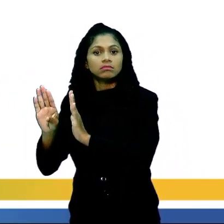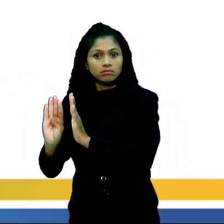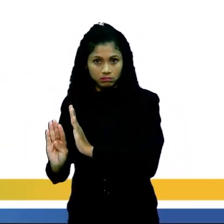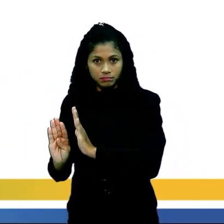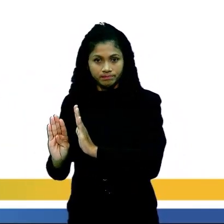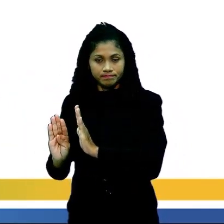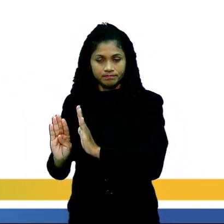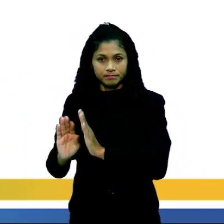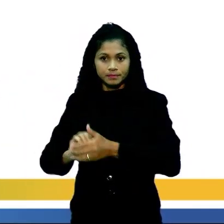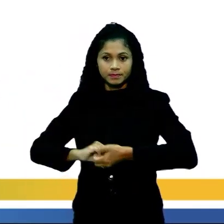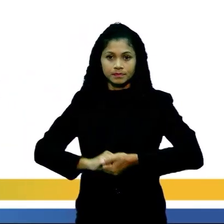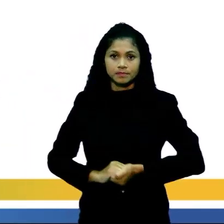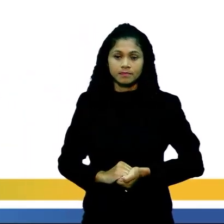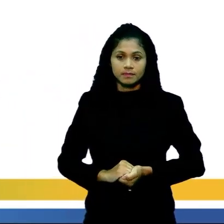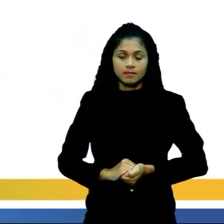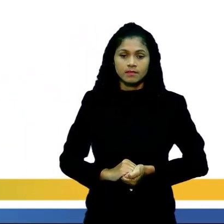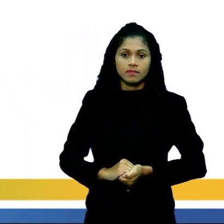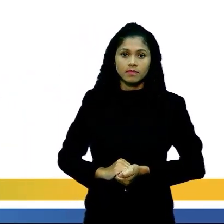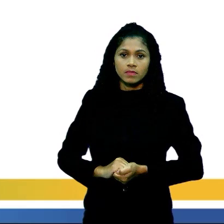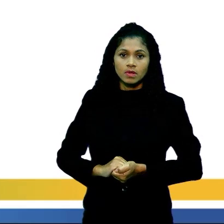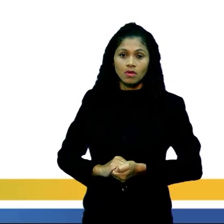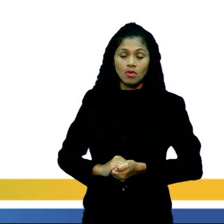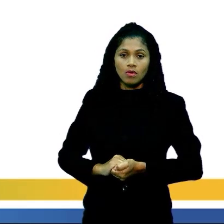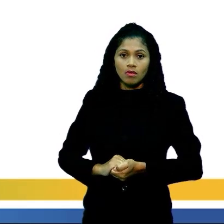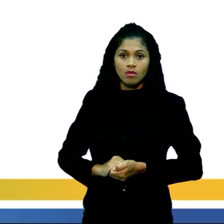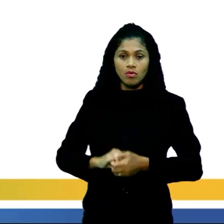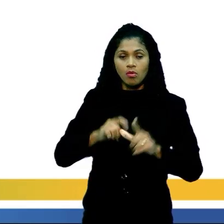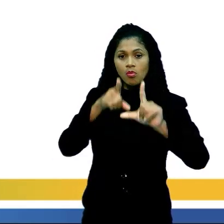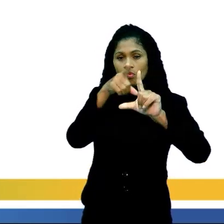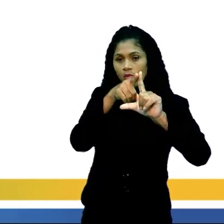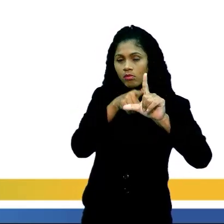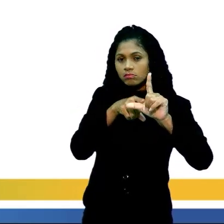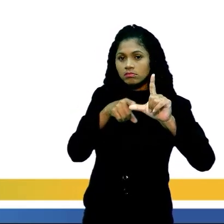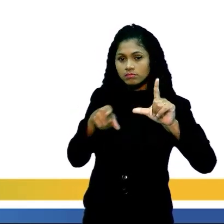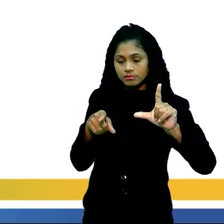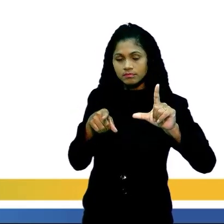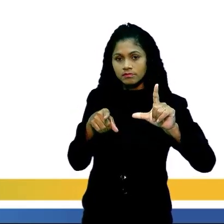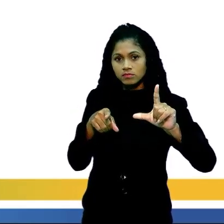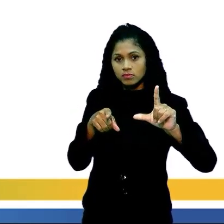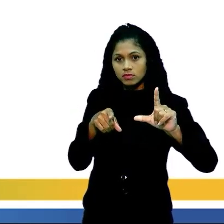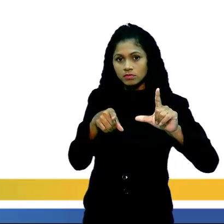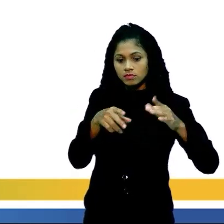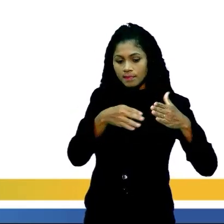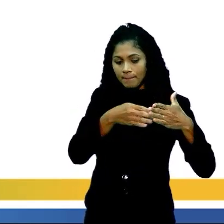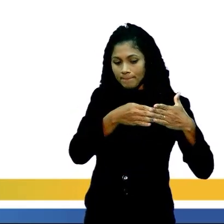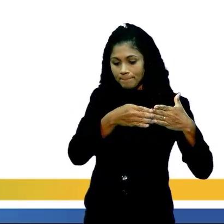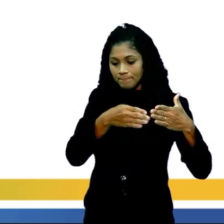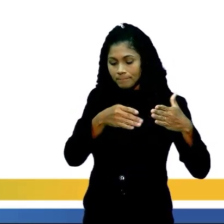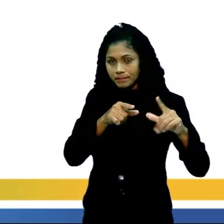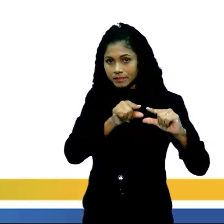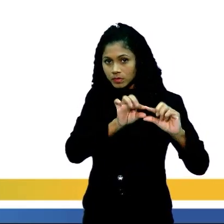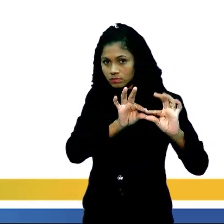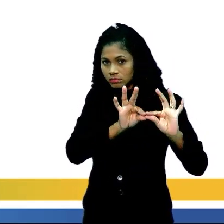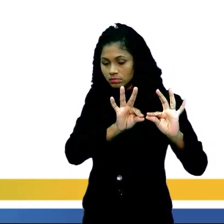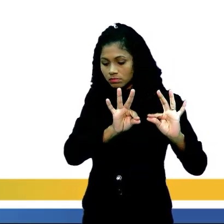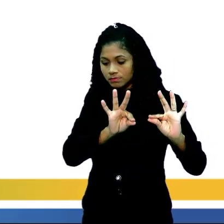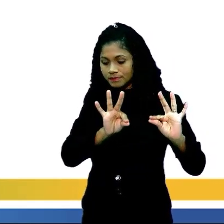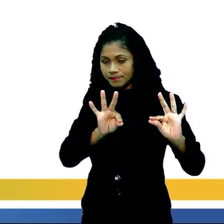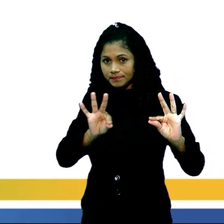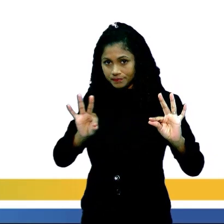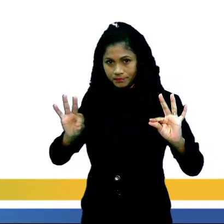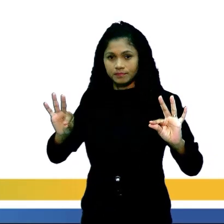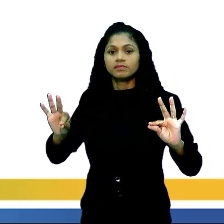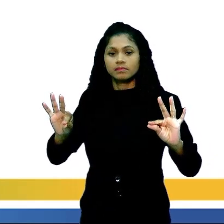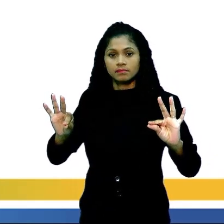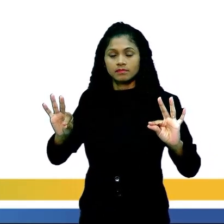B. Com a régua, tá? Graduada, traçou o segmento